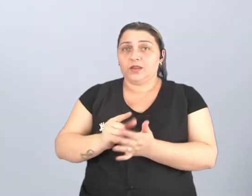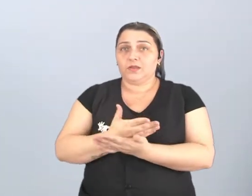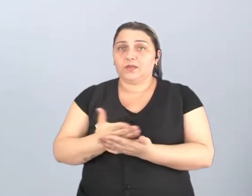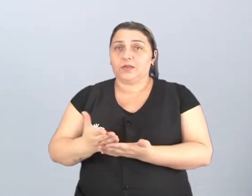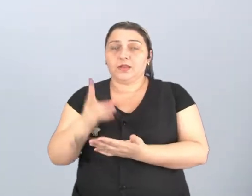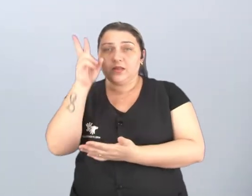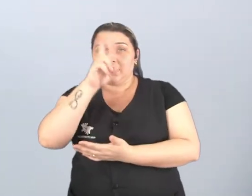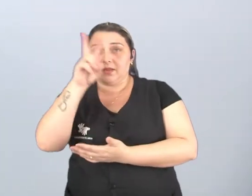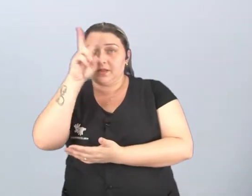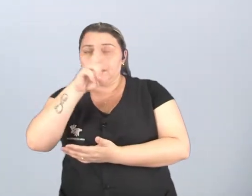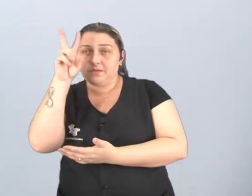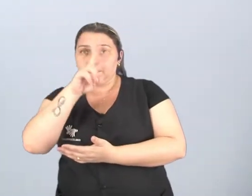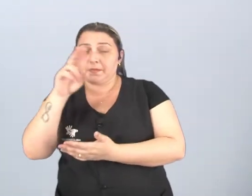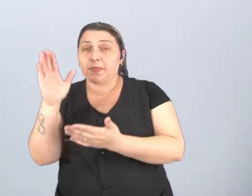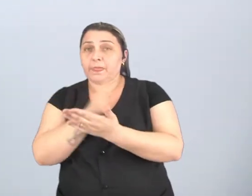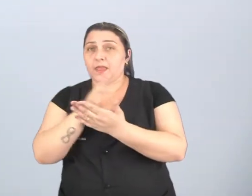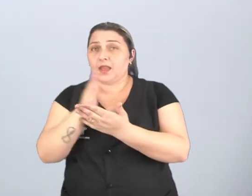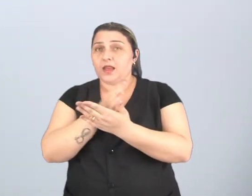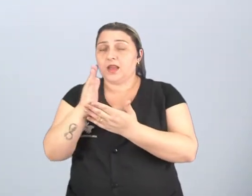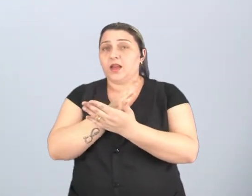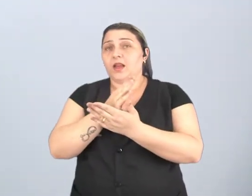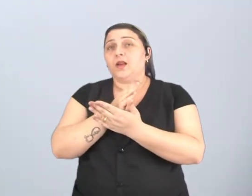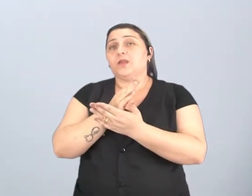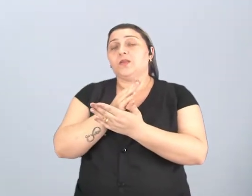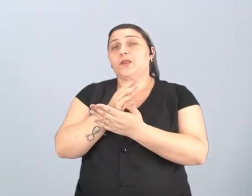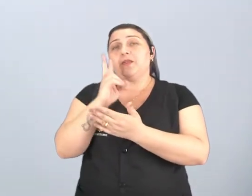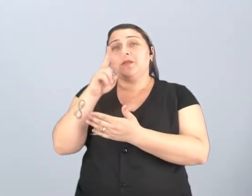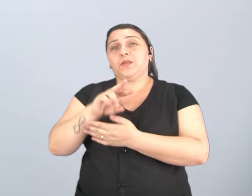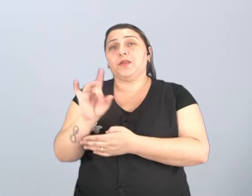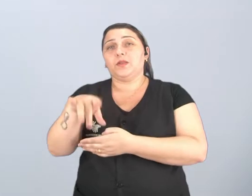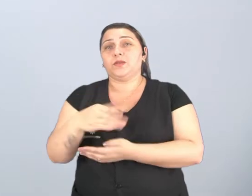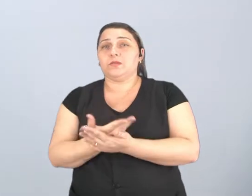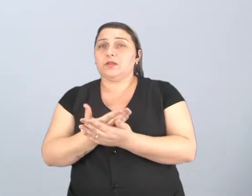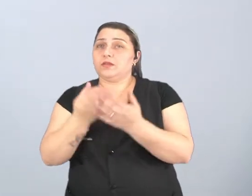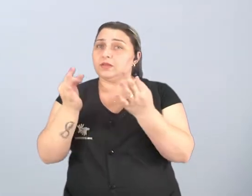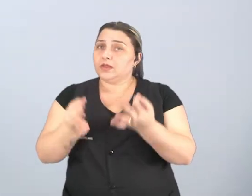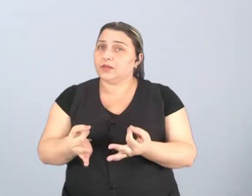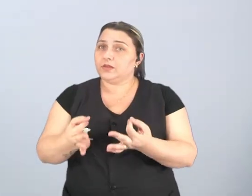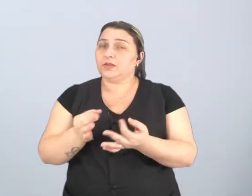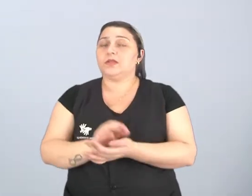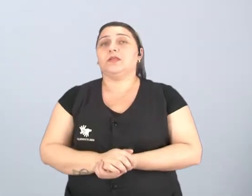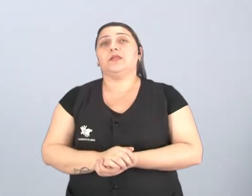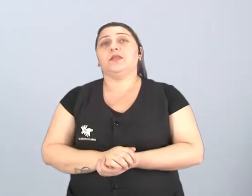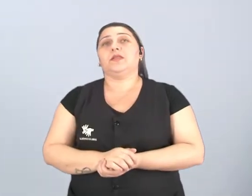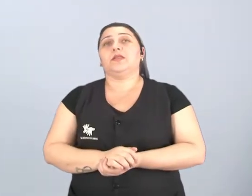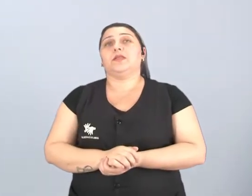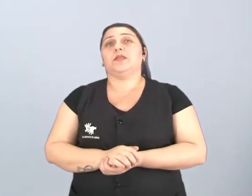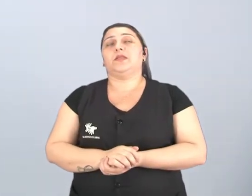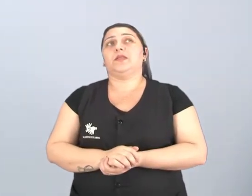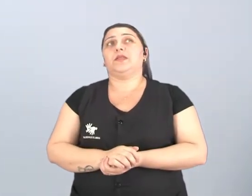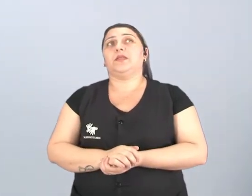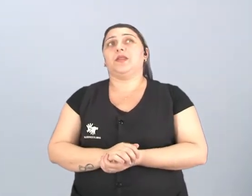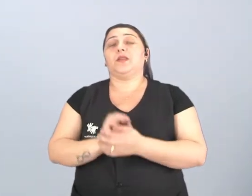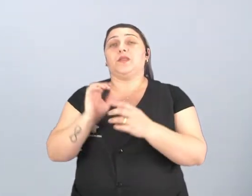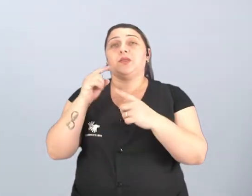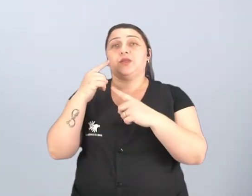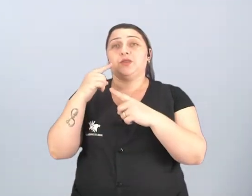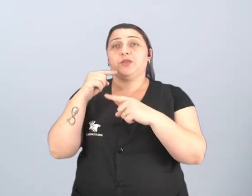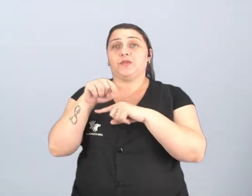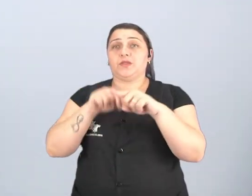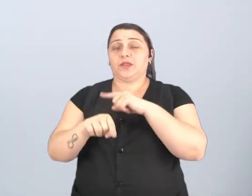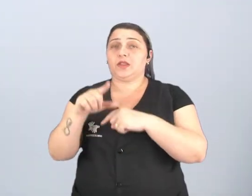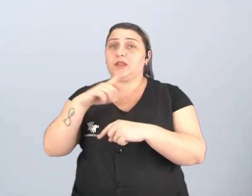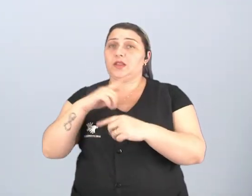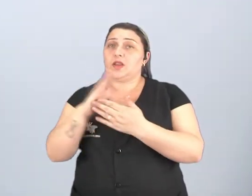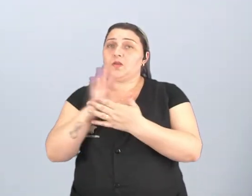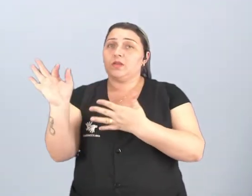precisa lembrar alguns termos que nós vimos lá na última aula, certo? Que em uma divisão nós temos